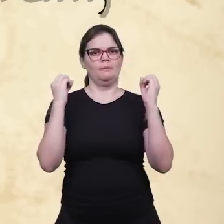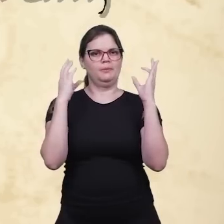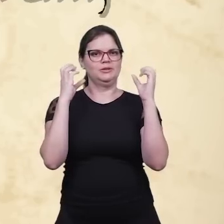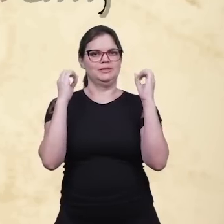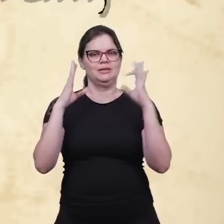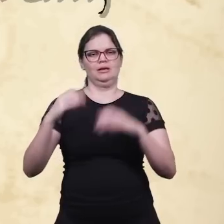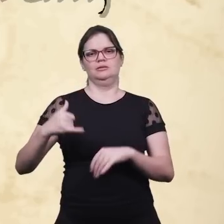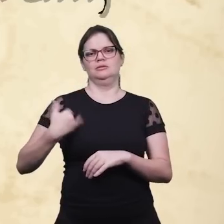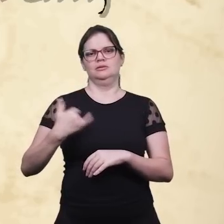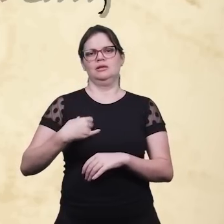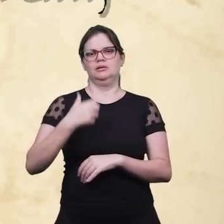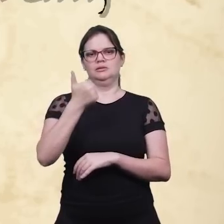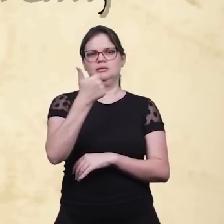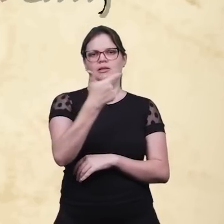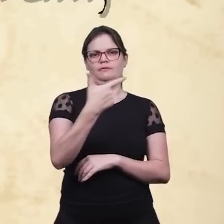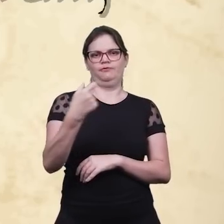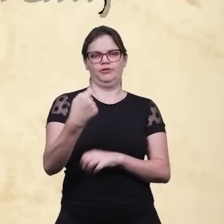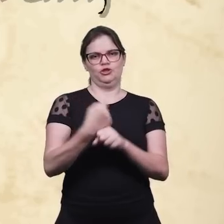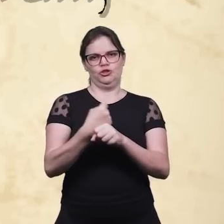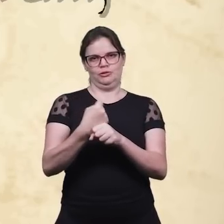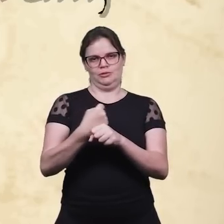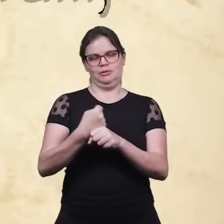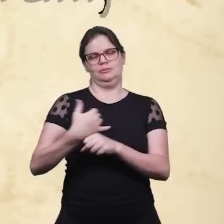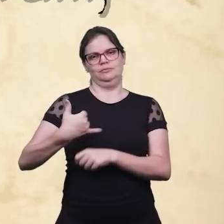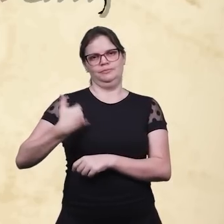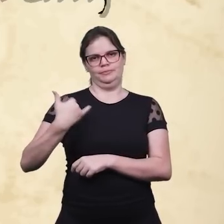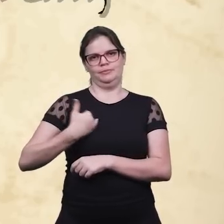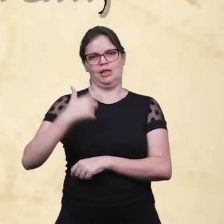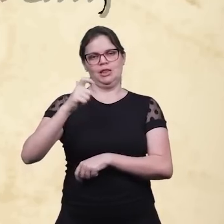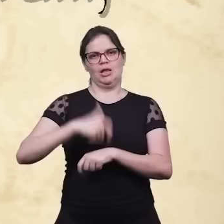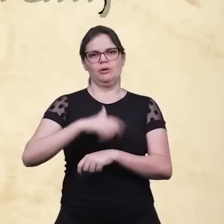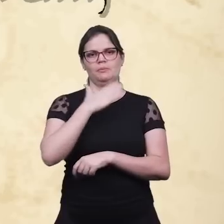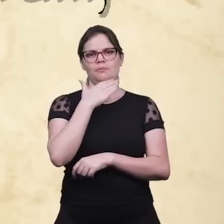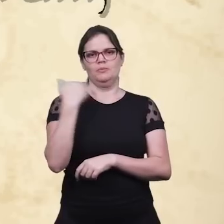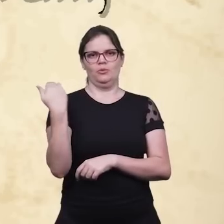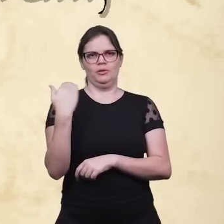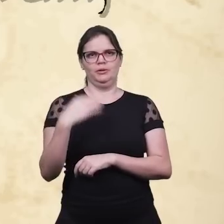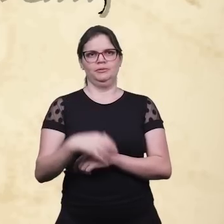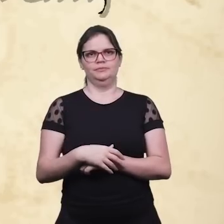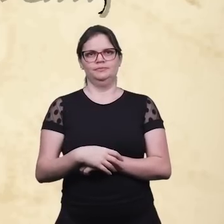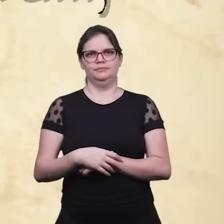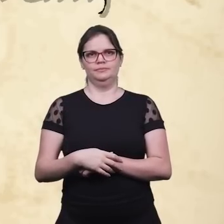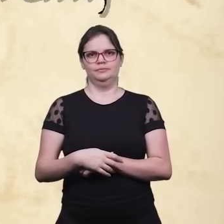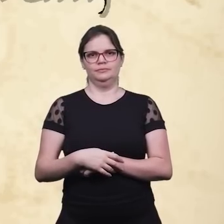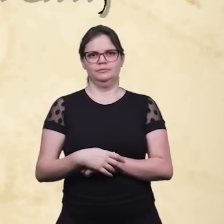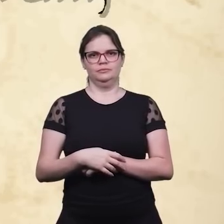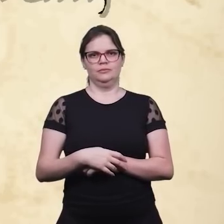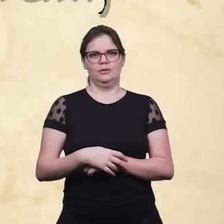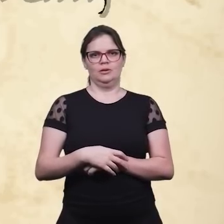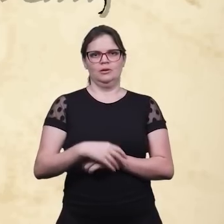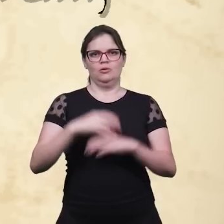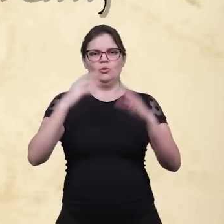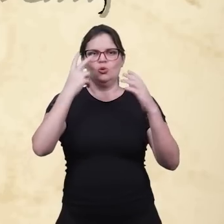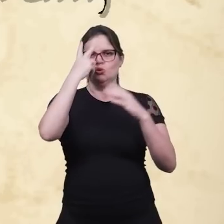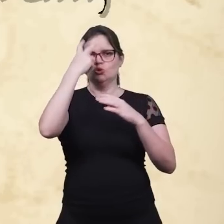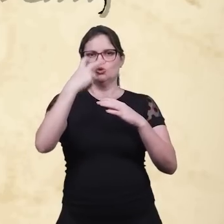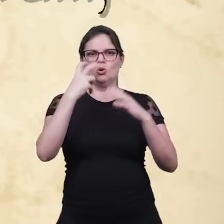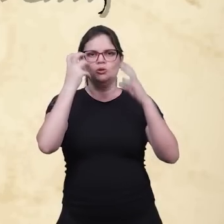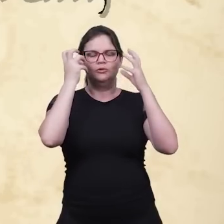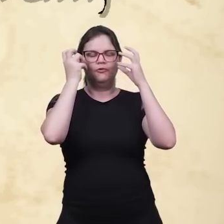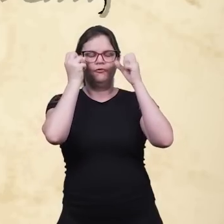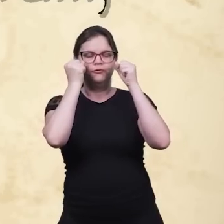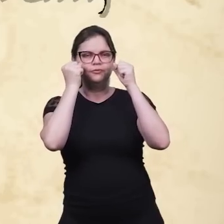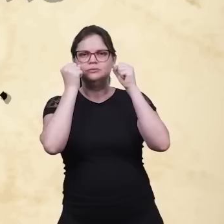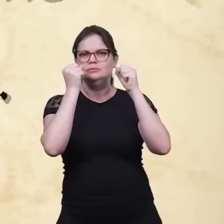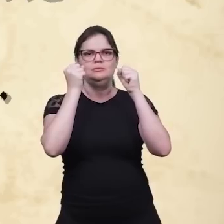de 120 anos quando morreu. Os seus olhos nunca se escureceram, nem perdeu o